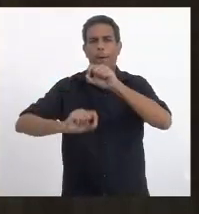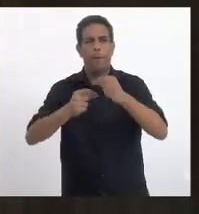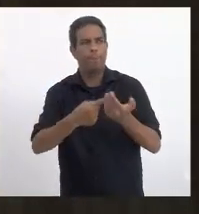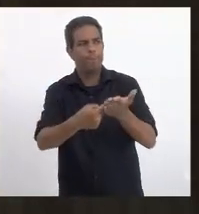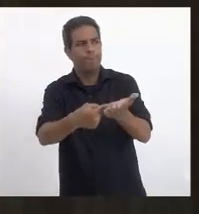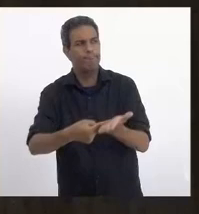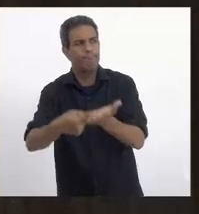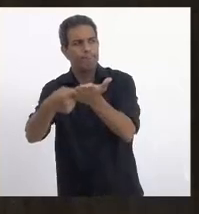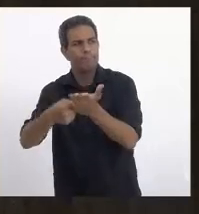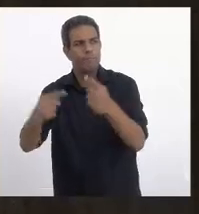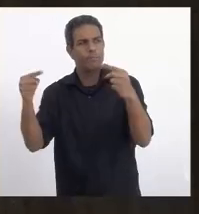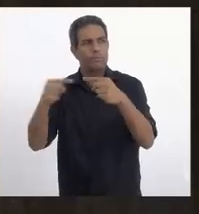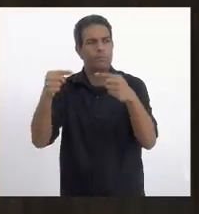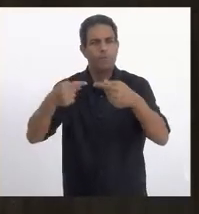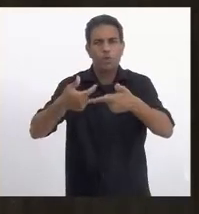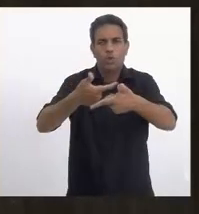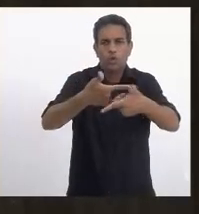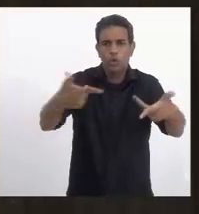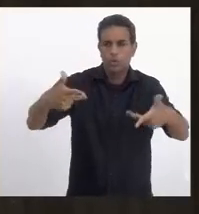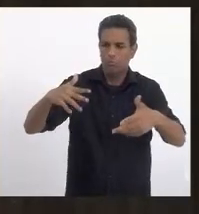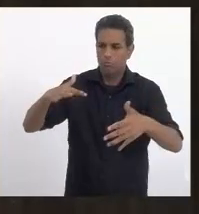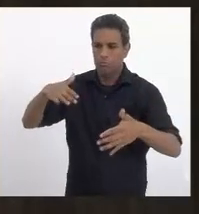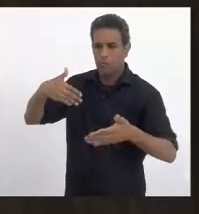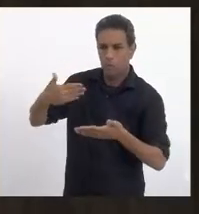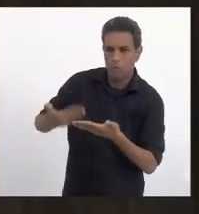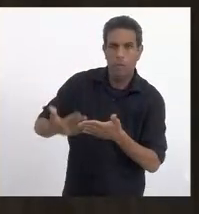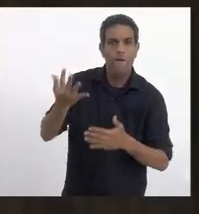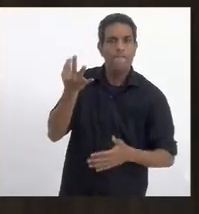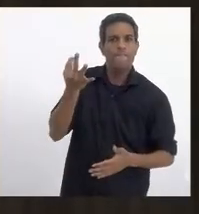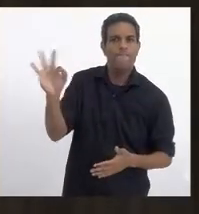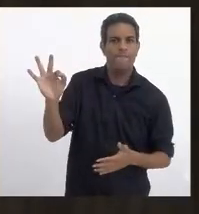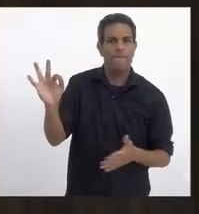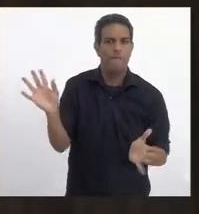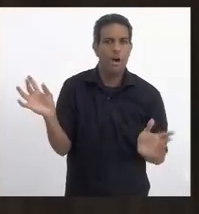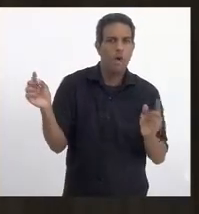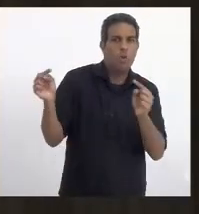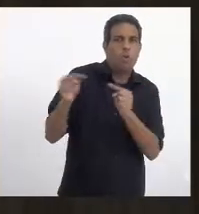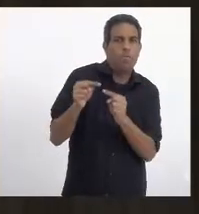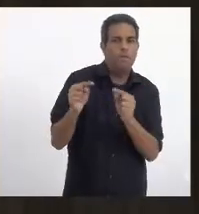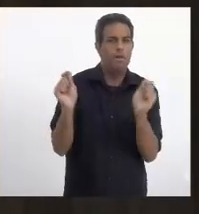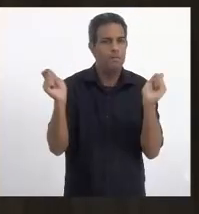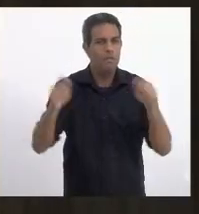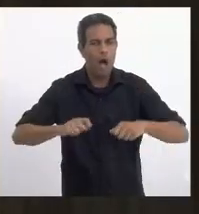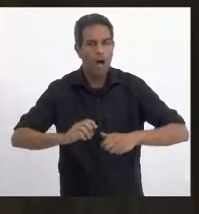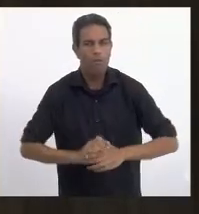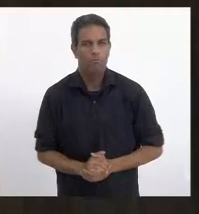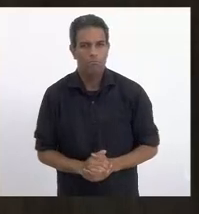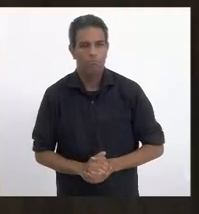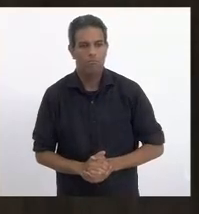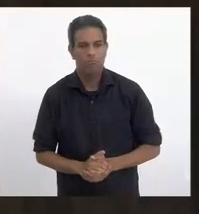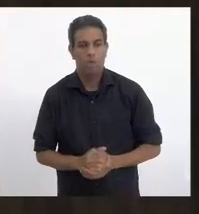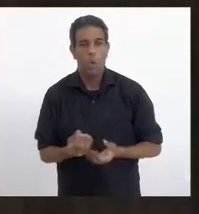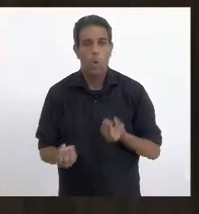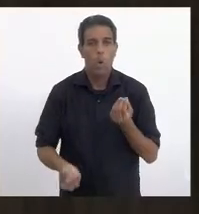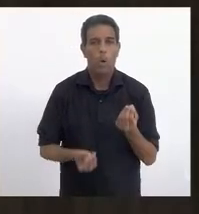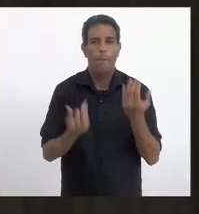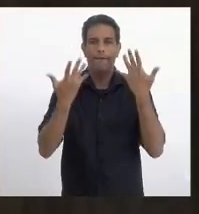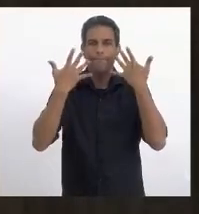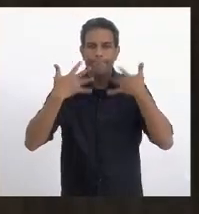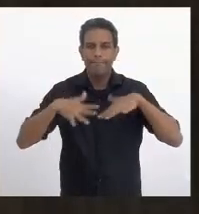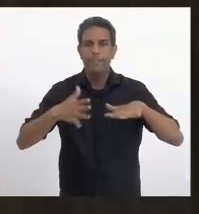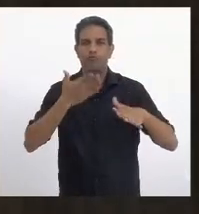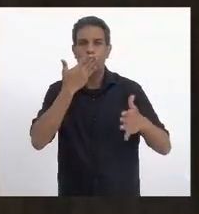que se adequar a uma coisa que foi construída a nível Federal nivelando por baixo E aí